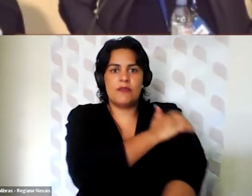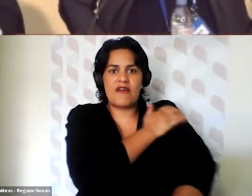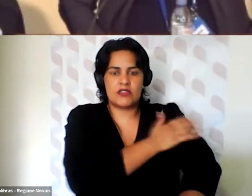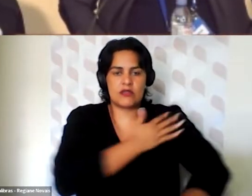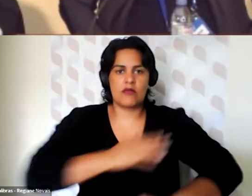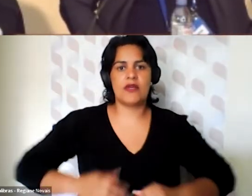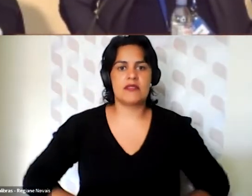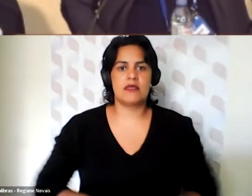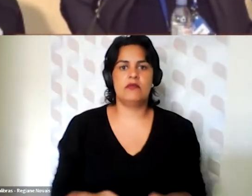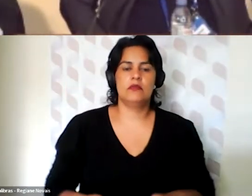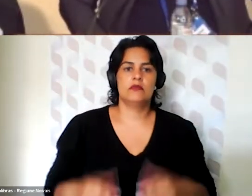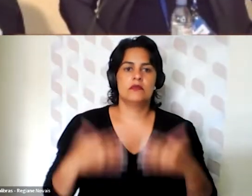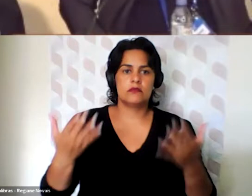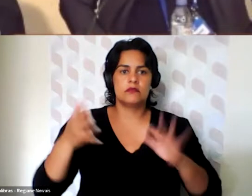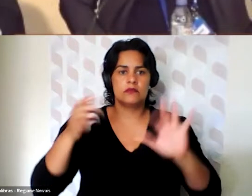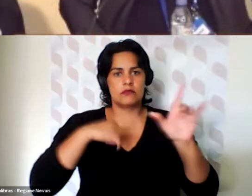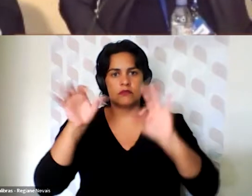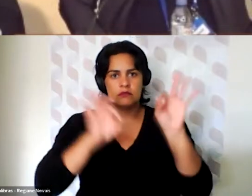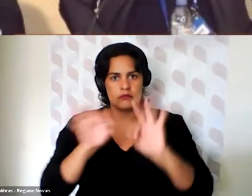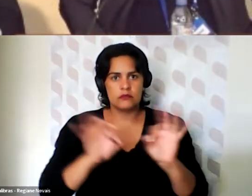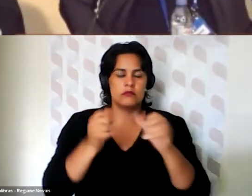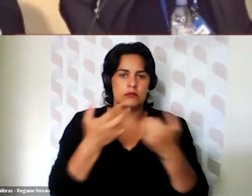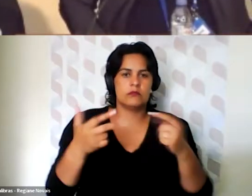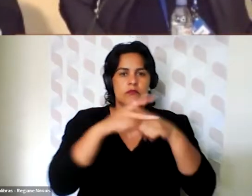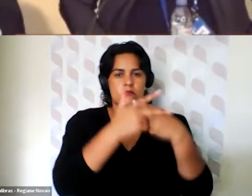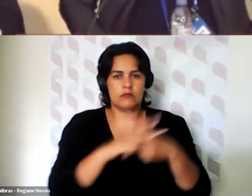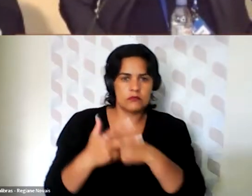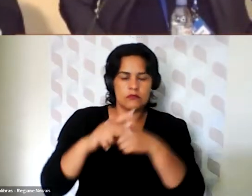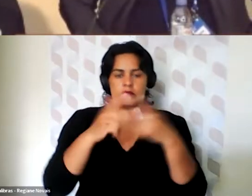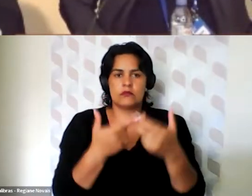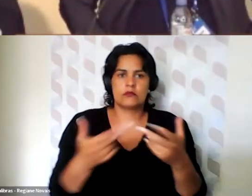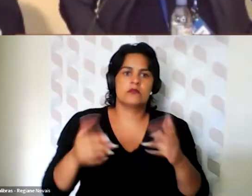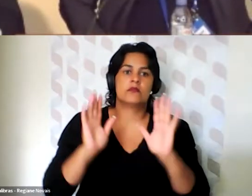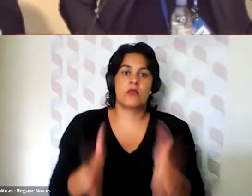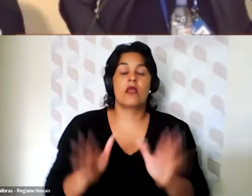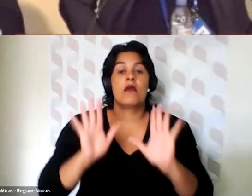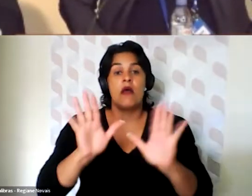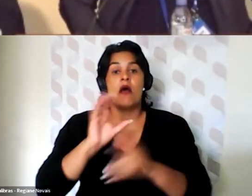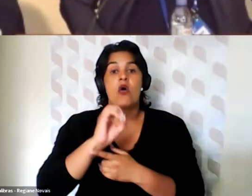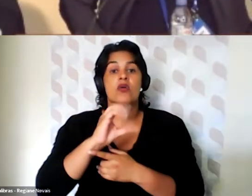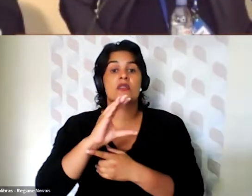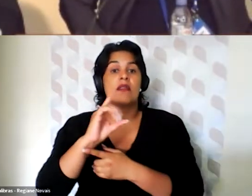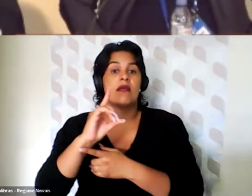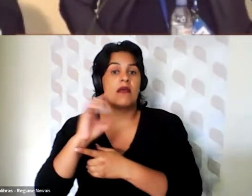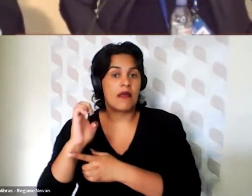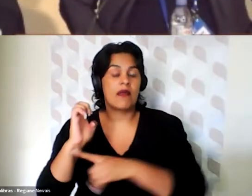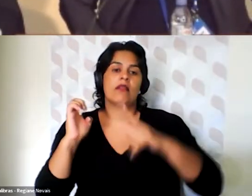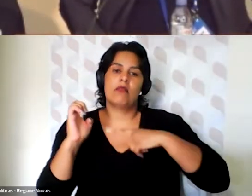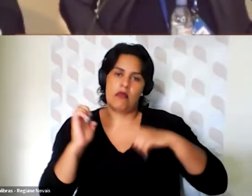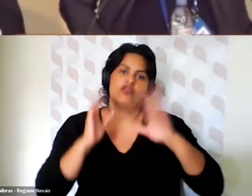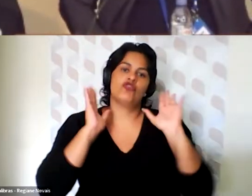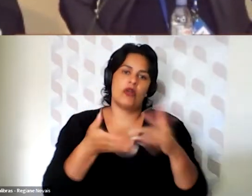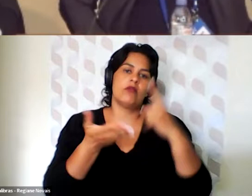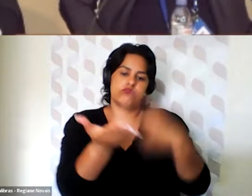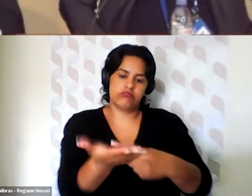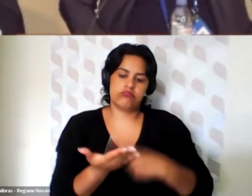uma questão controversa e central na agenda de política externa brasileira. Eu diria que na política externa brasileira esse é um dos temas menos